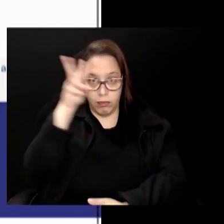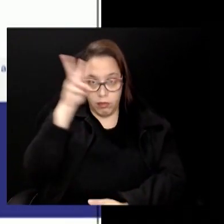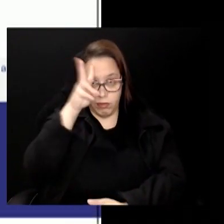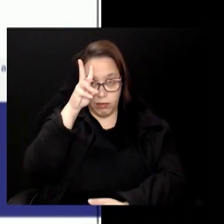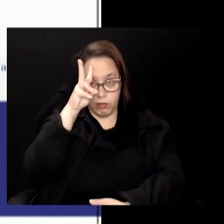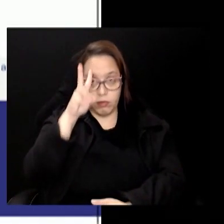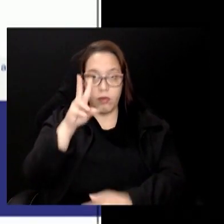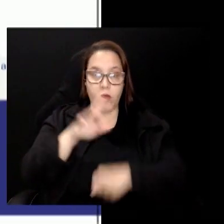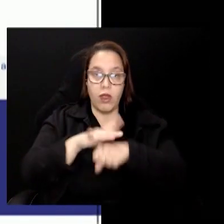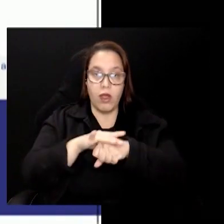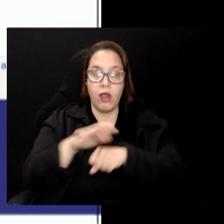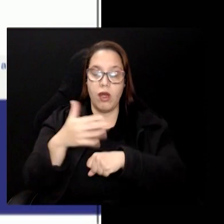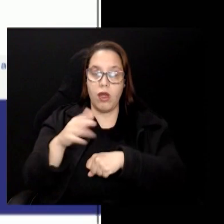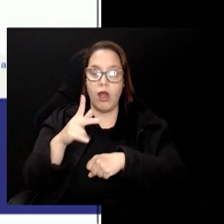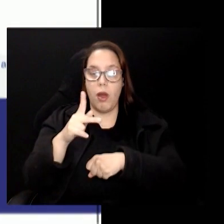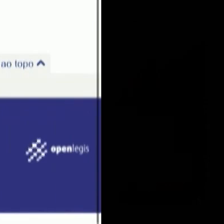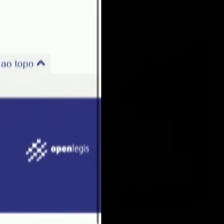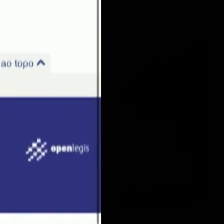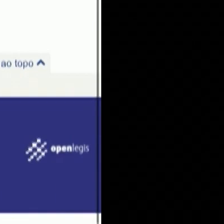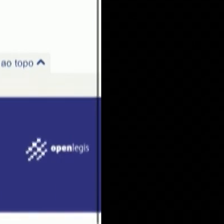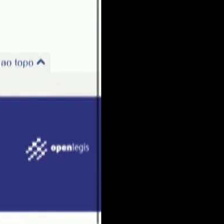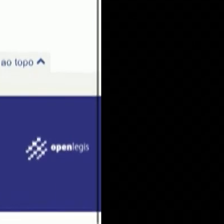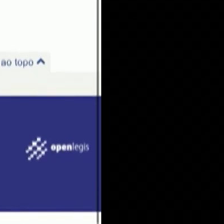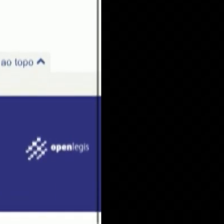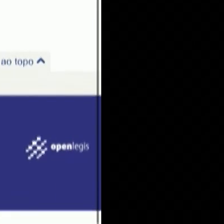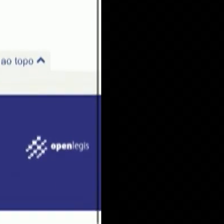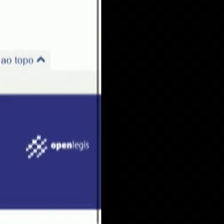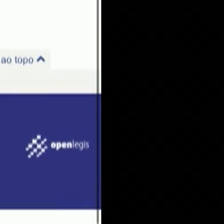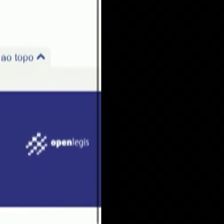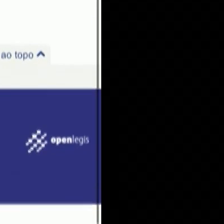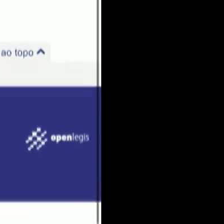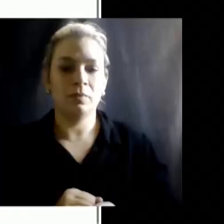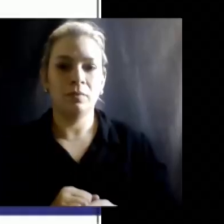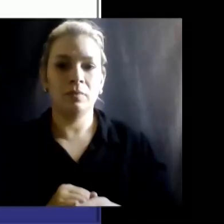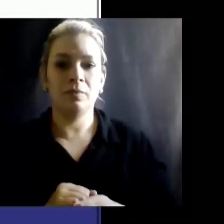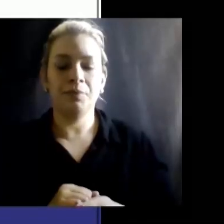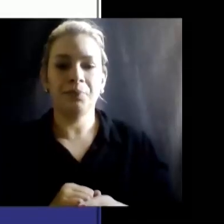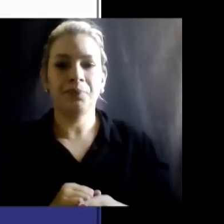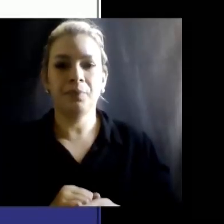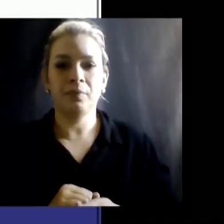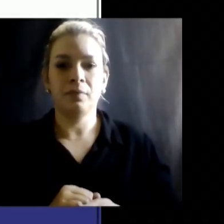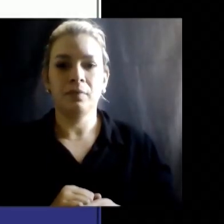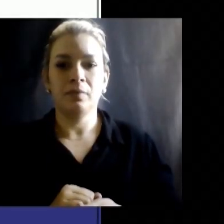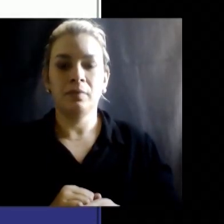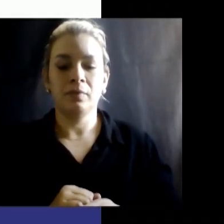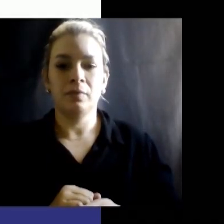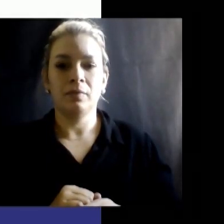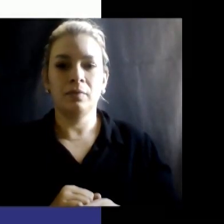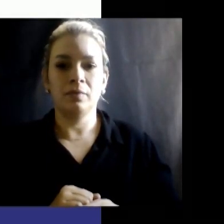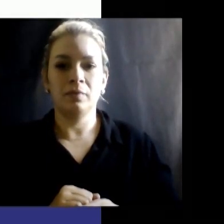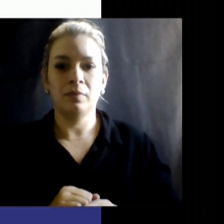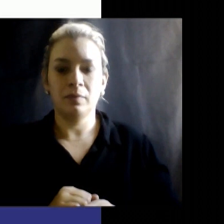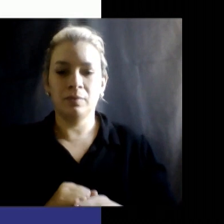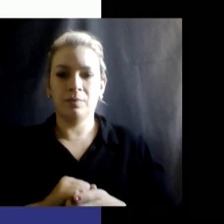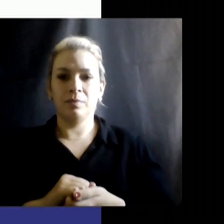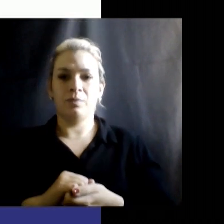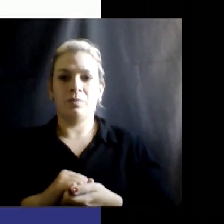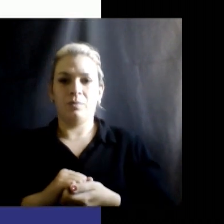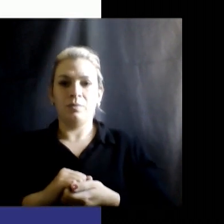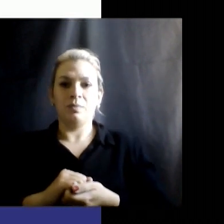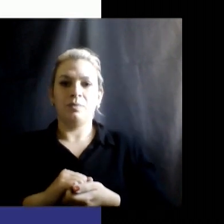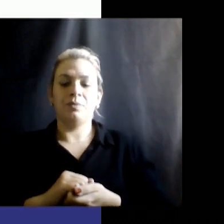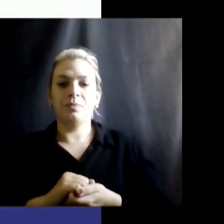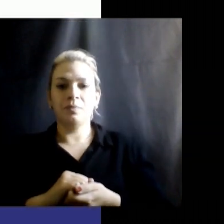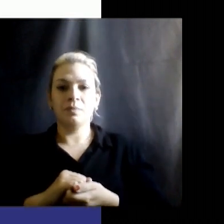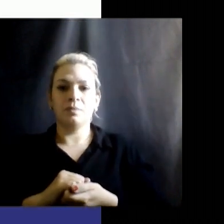condição neurodegenerativa progressiva que atinge principalmente pessoas acima de 60 anos, se caracteriza pela perda